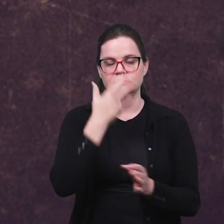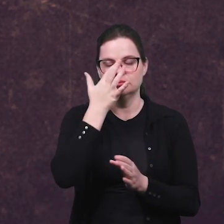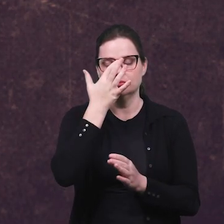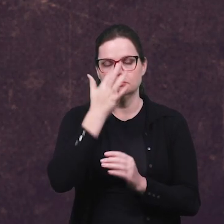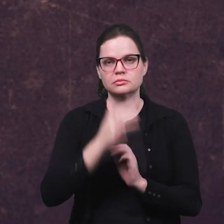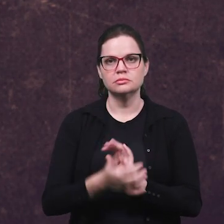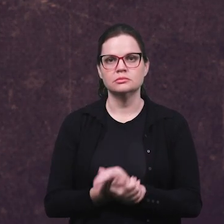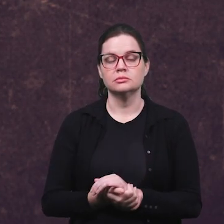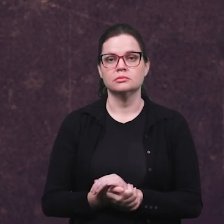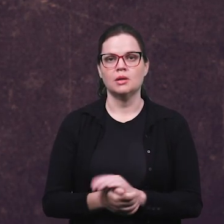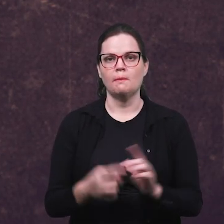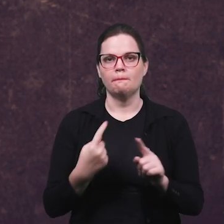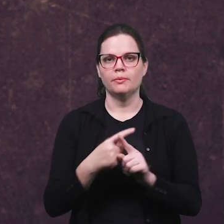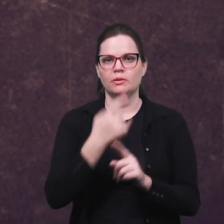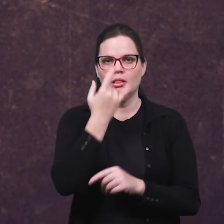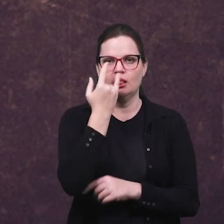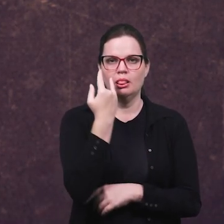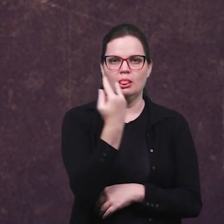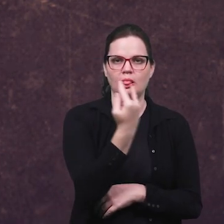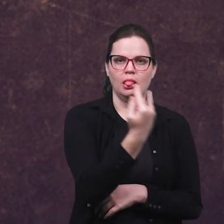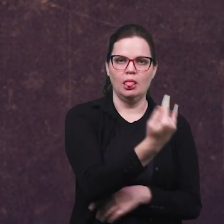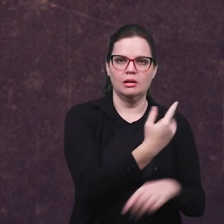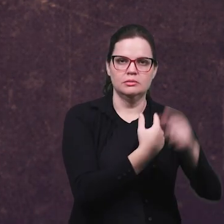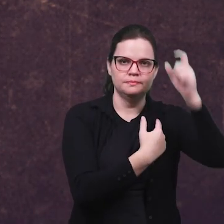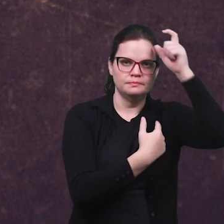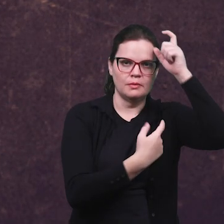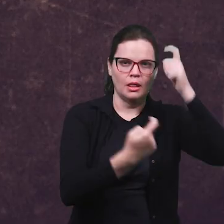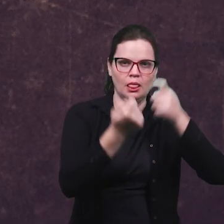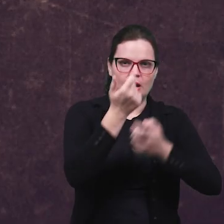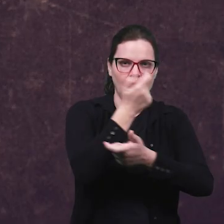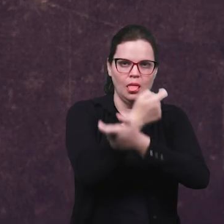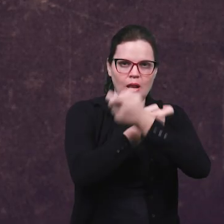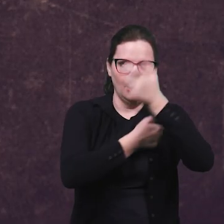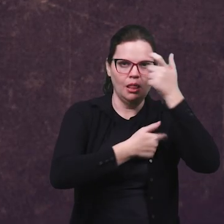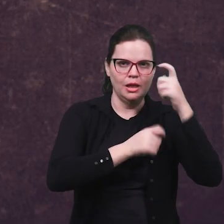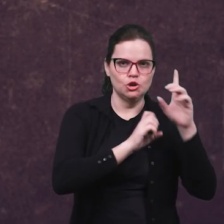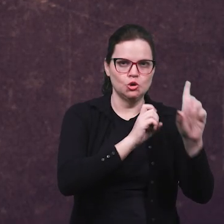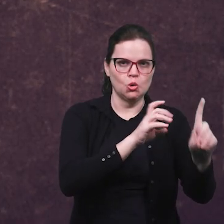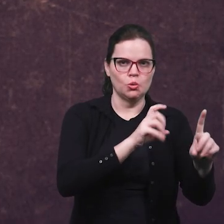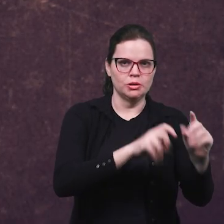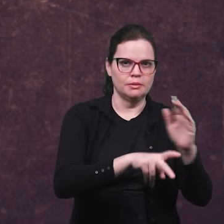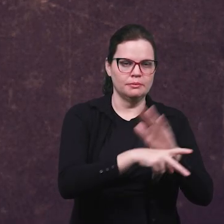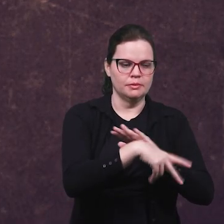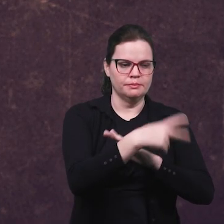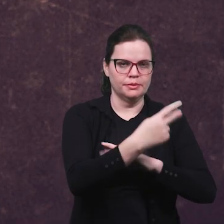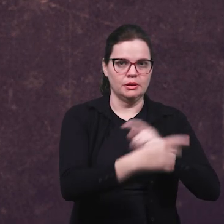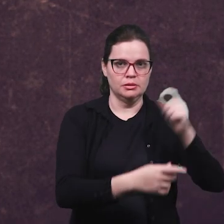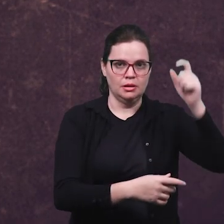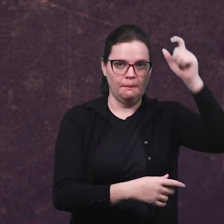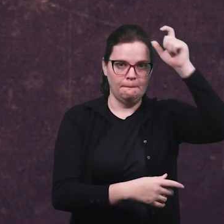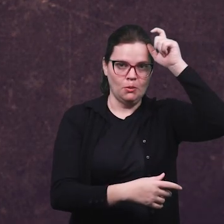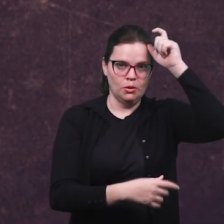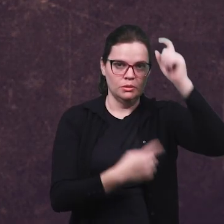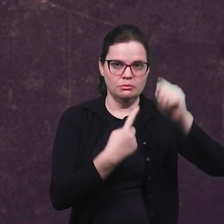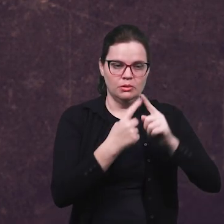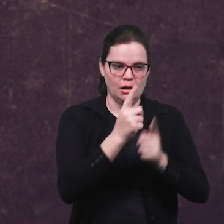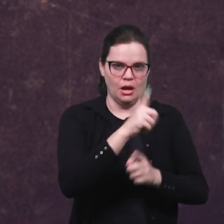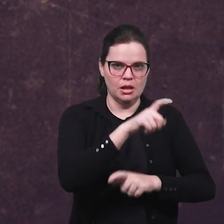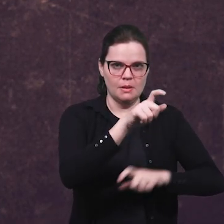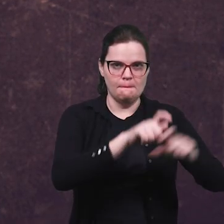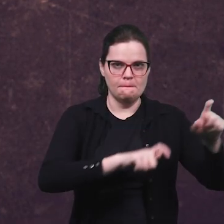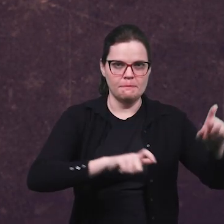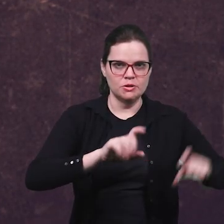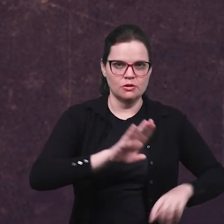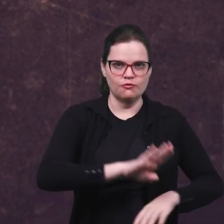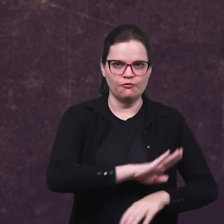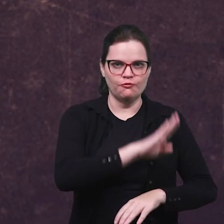fé, dando ouvidos a espíritos enganadores e a doutrinas de demônios, pela hipocrisia de